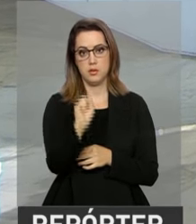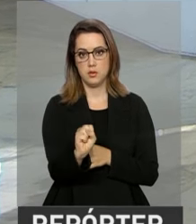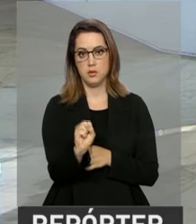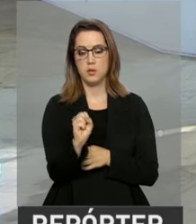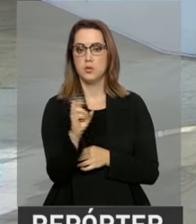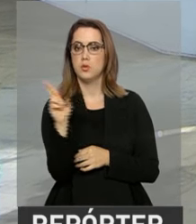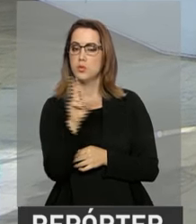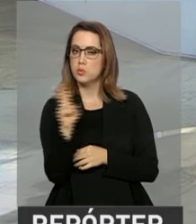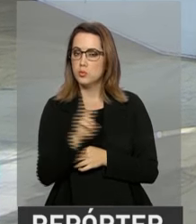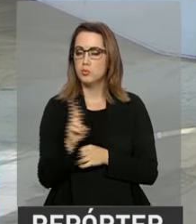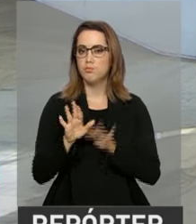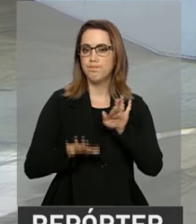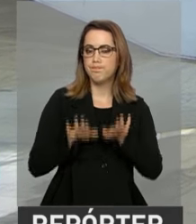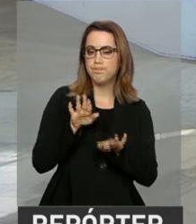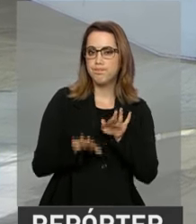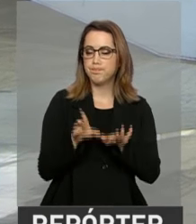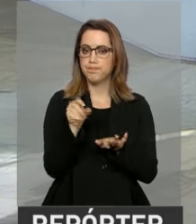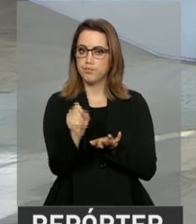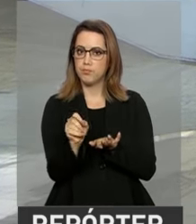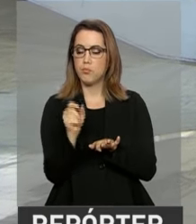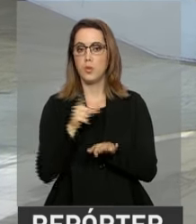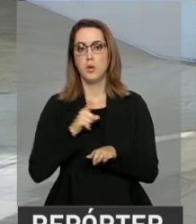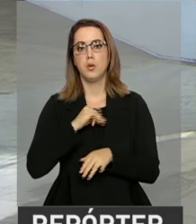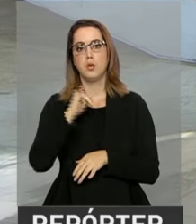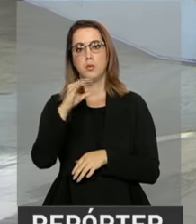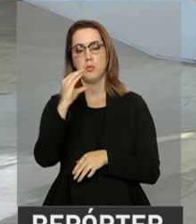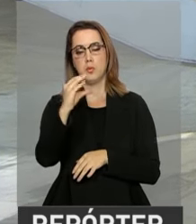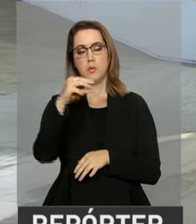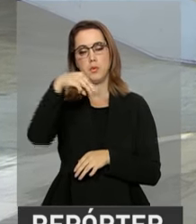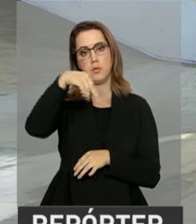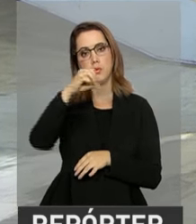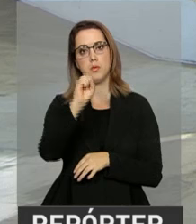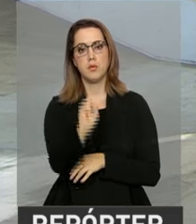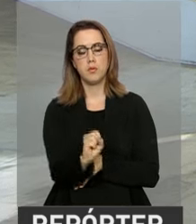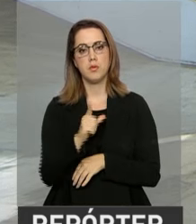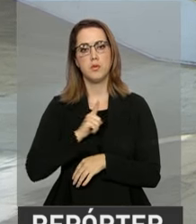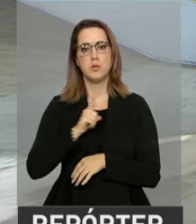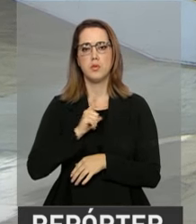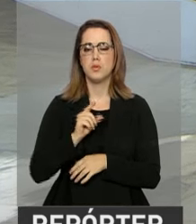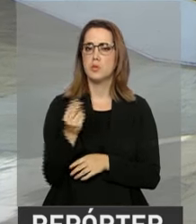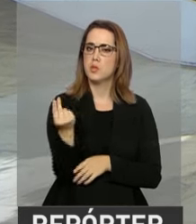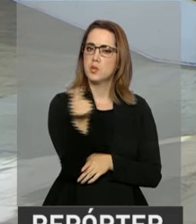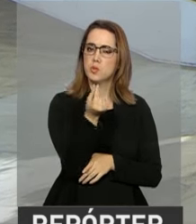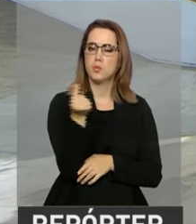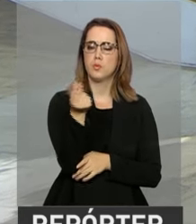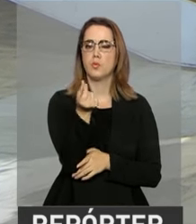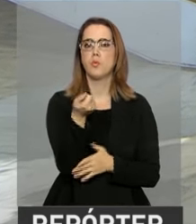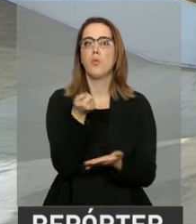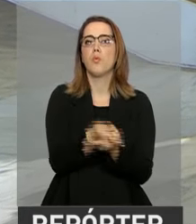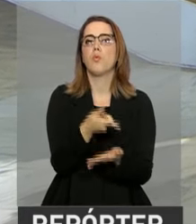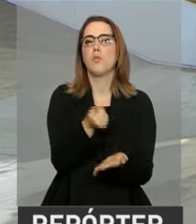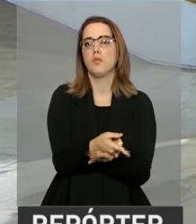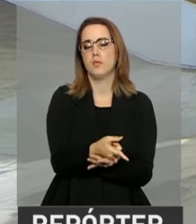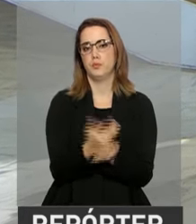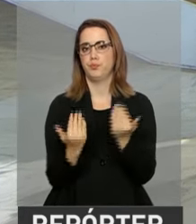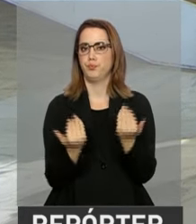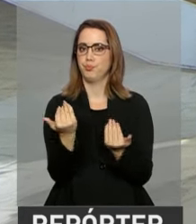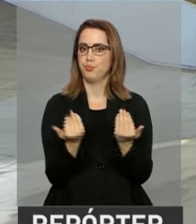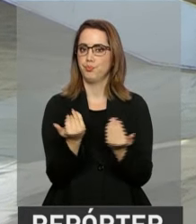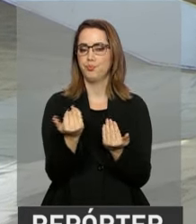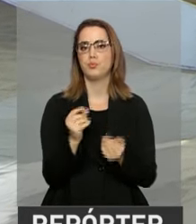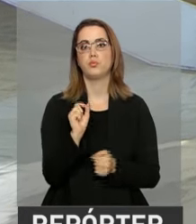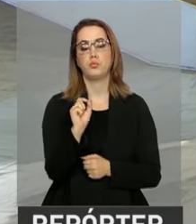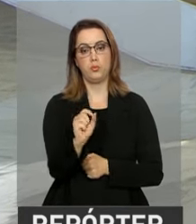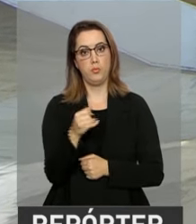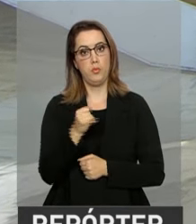138,5 essa variação é por causa do ICMS que é diferente dependendo dos Estados E caso o estabelecimento não obedeça